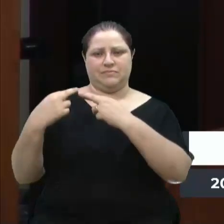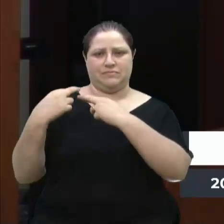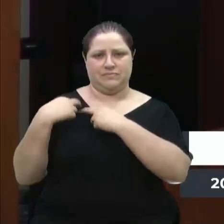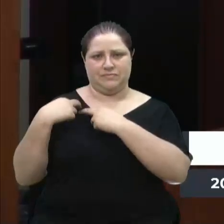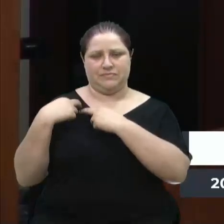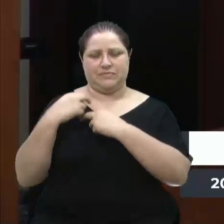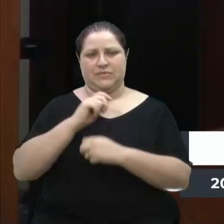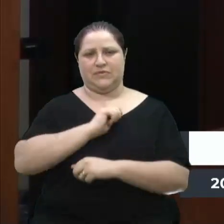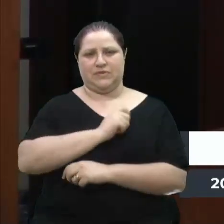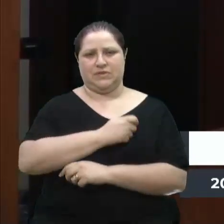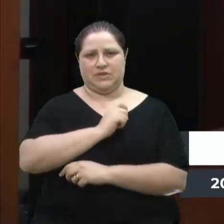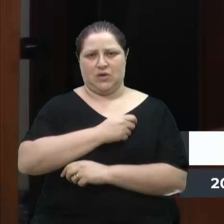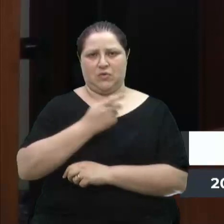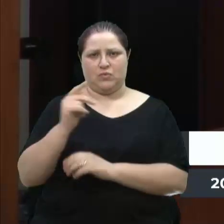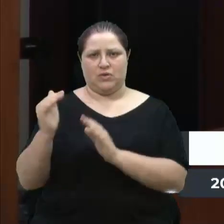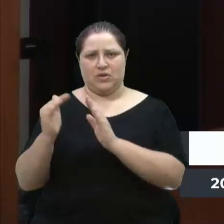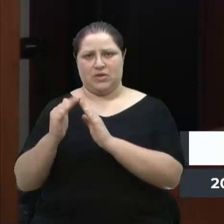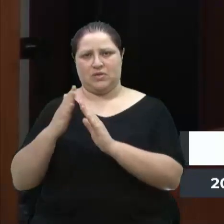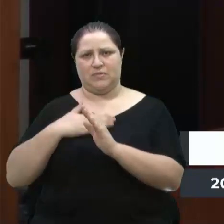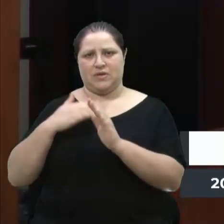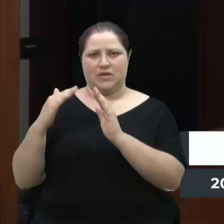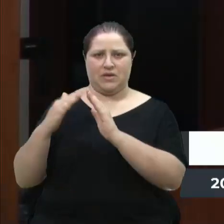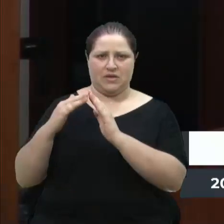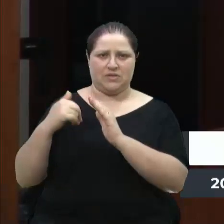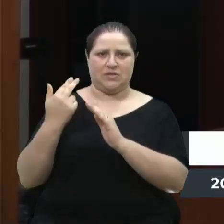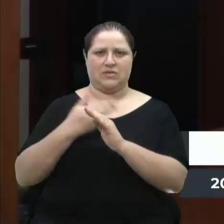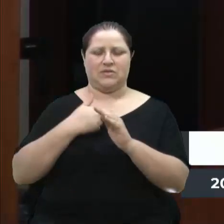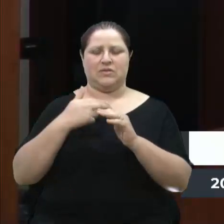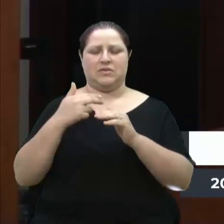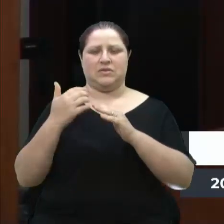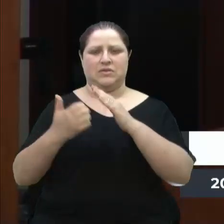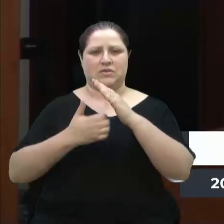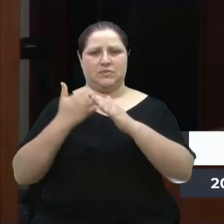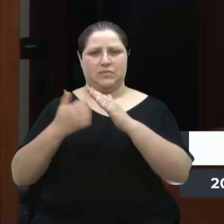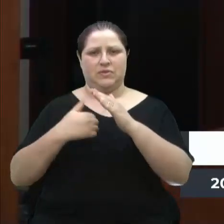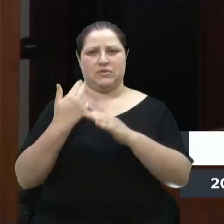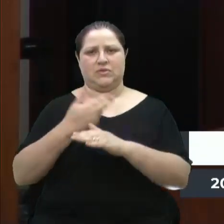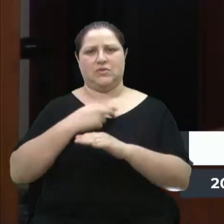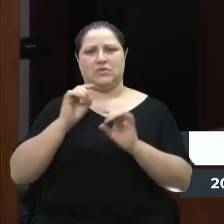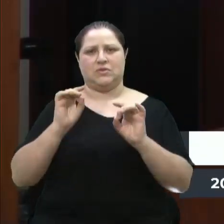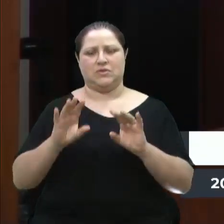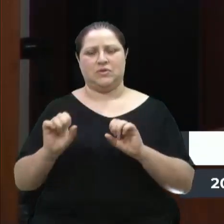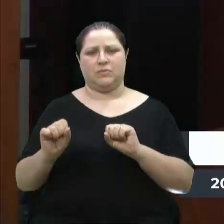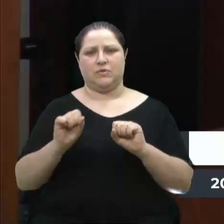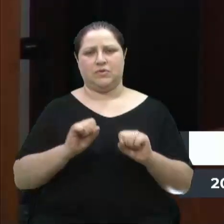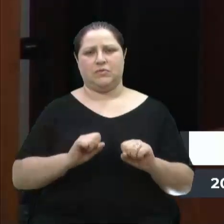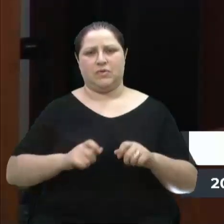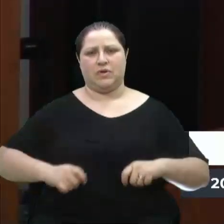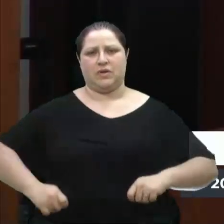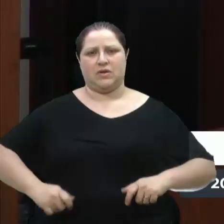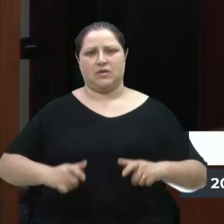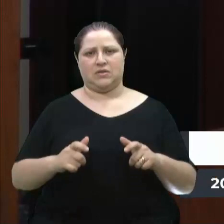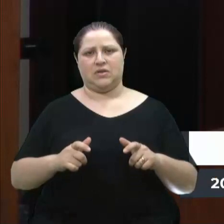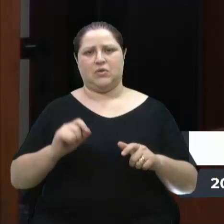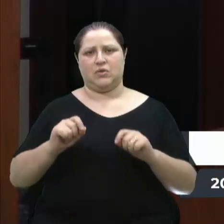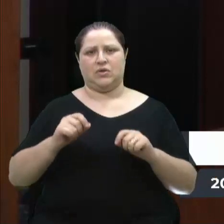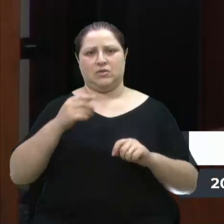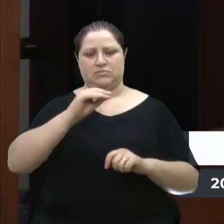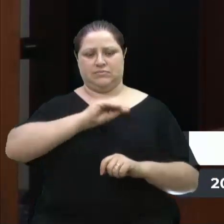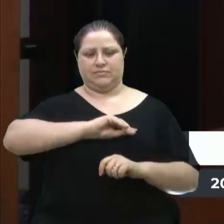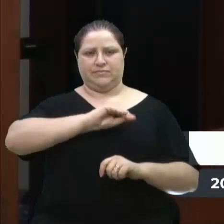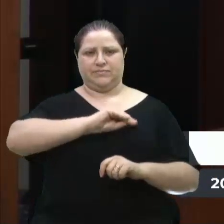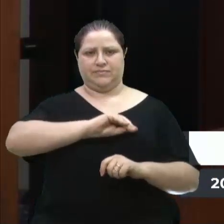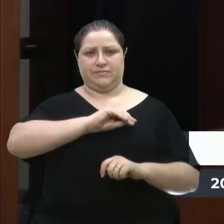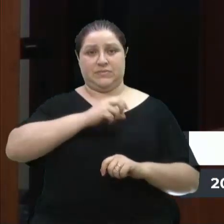fiscal. Na sua casa, na minha casa, nas nossas empresas, nós só podemos gastar o que nós ganhamos,